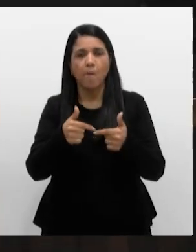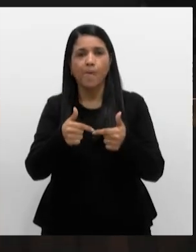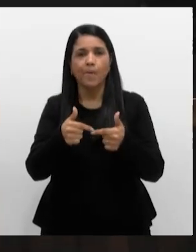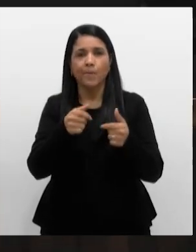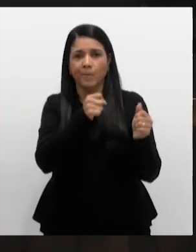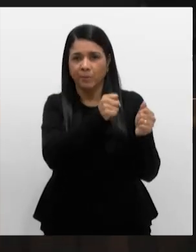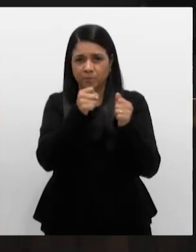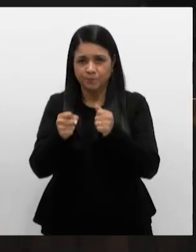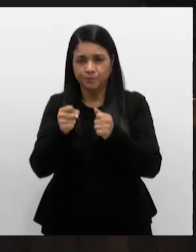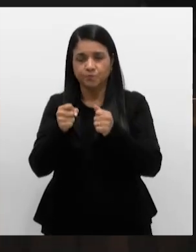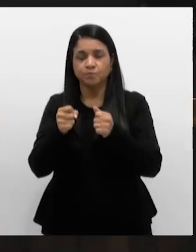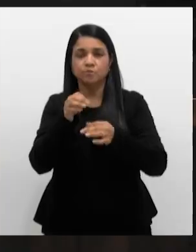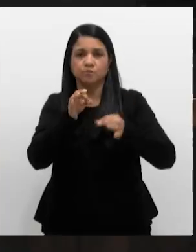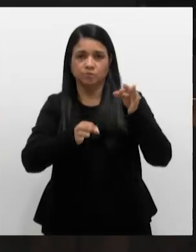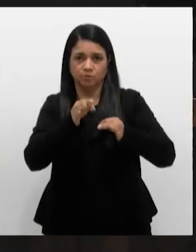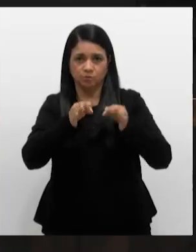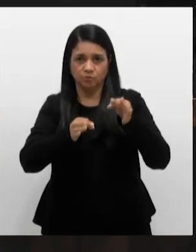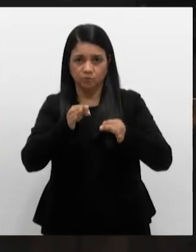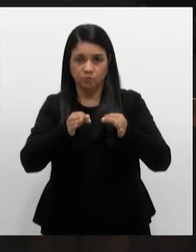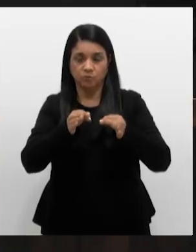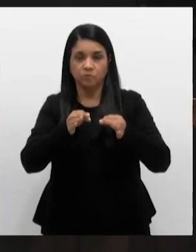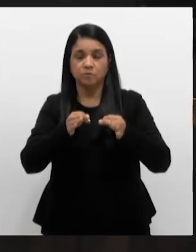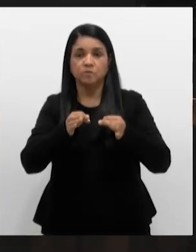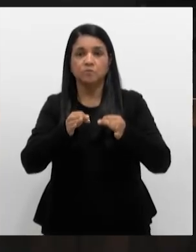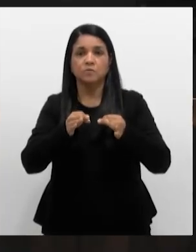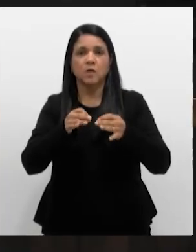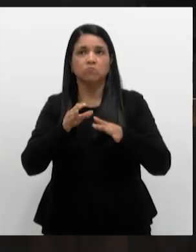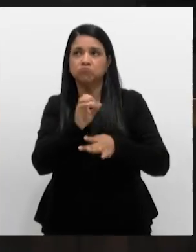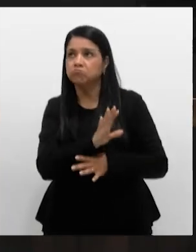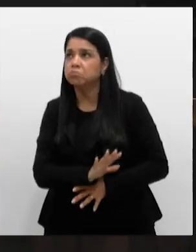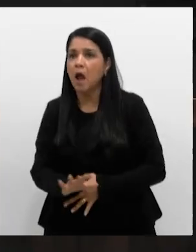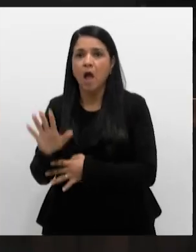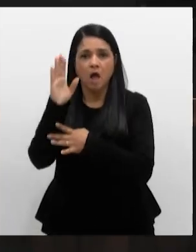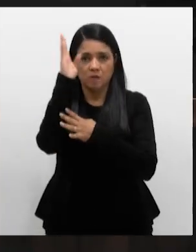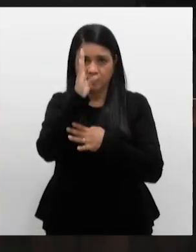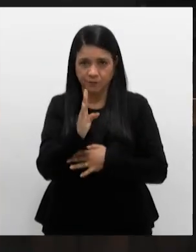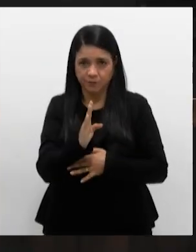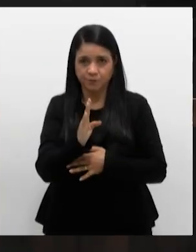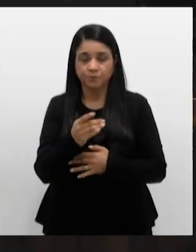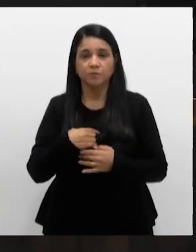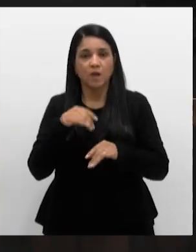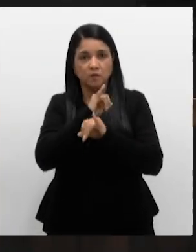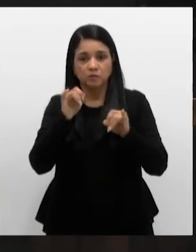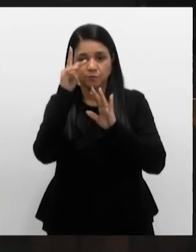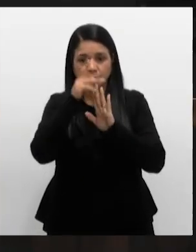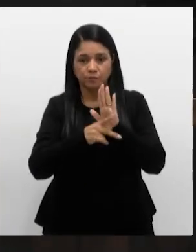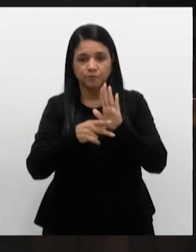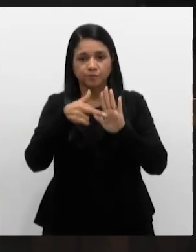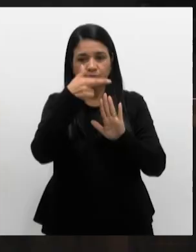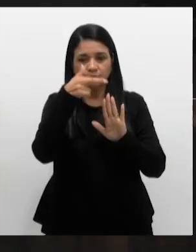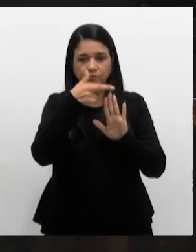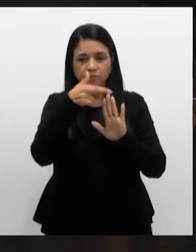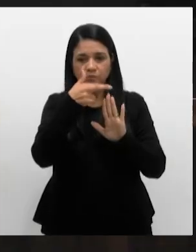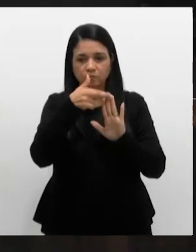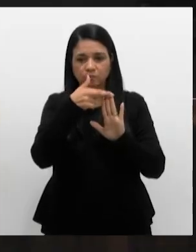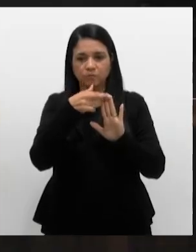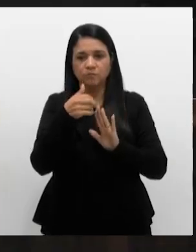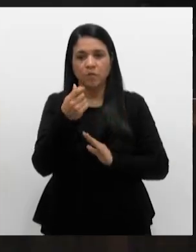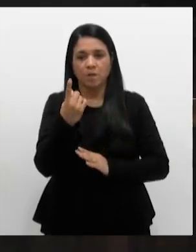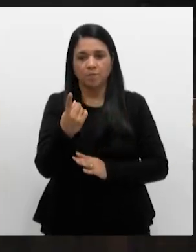Poder Judiciário, podemos dizer assim como um todo, pelo Brasil afora. Anuncio o projeto de resolução